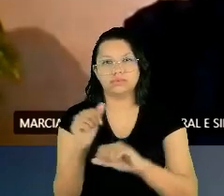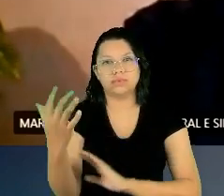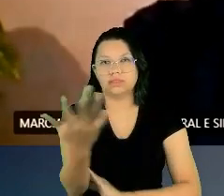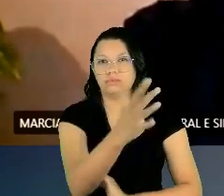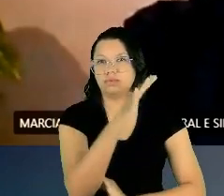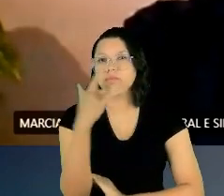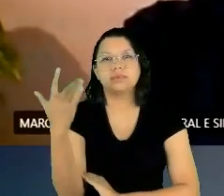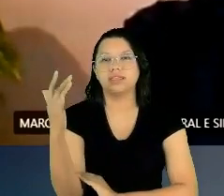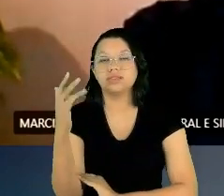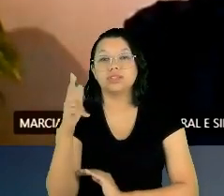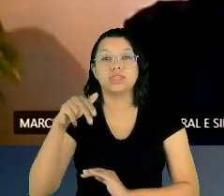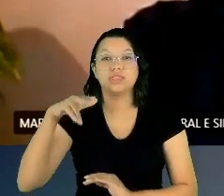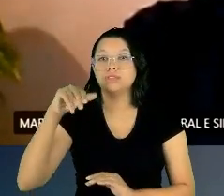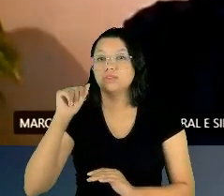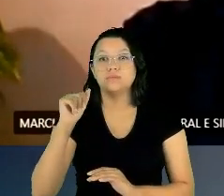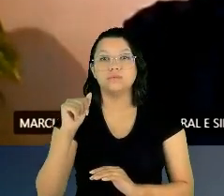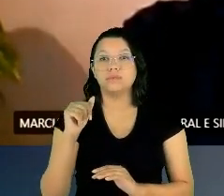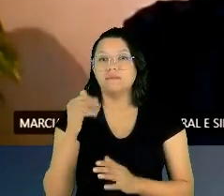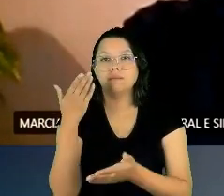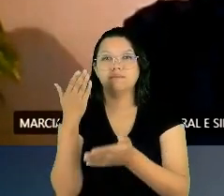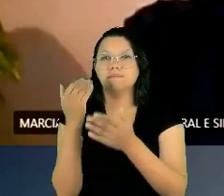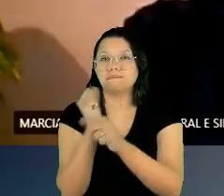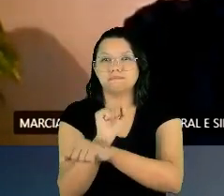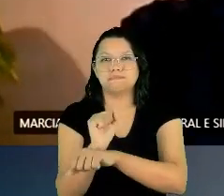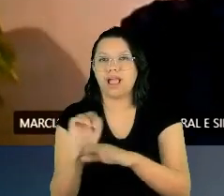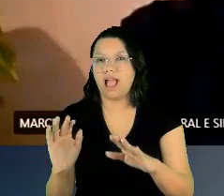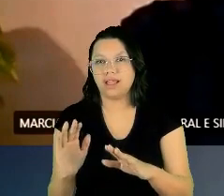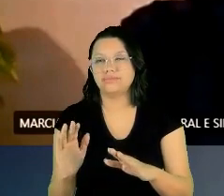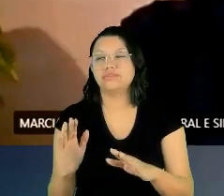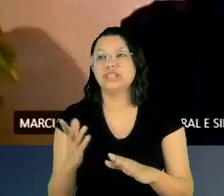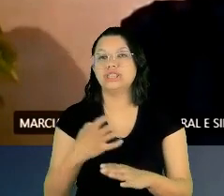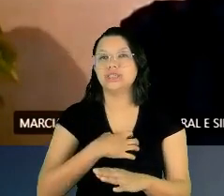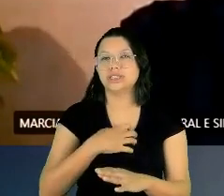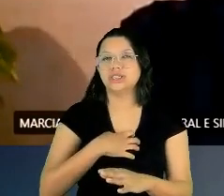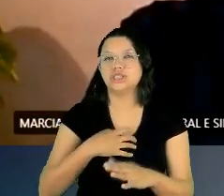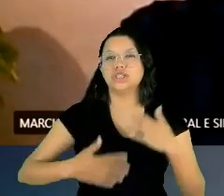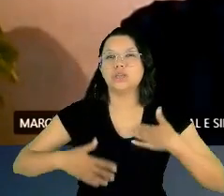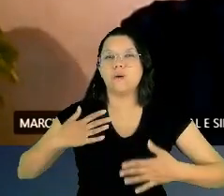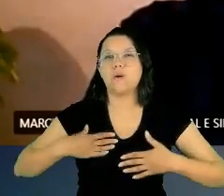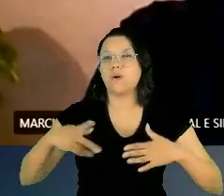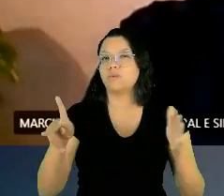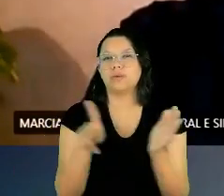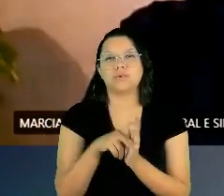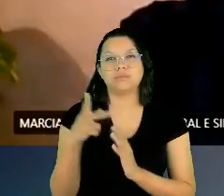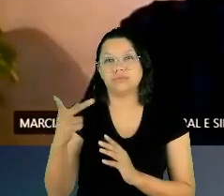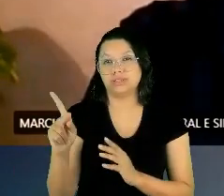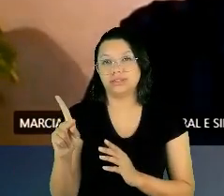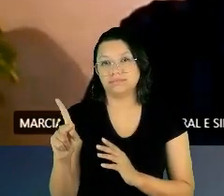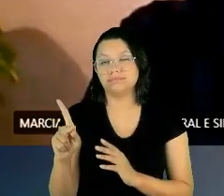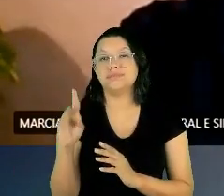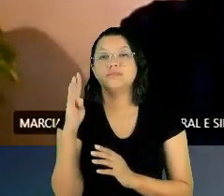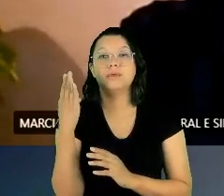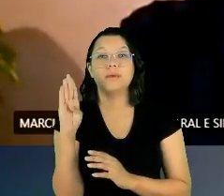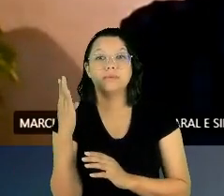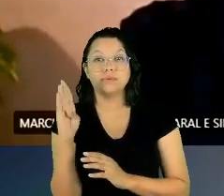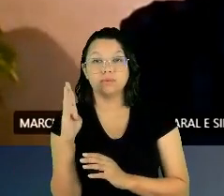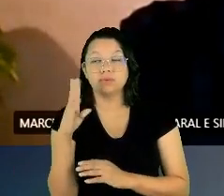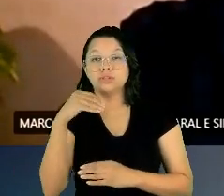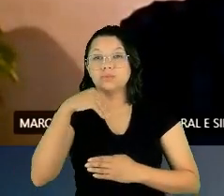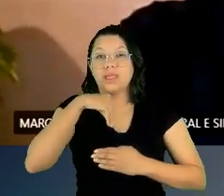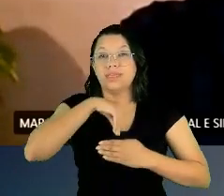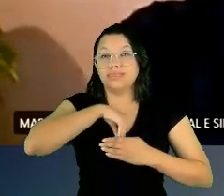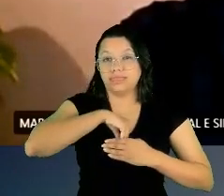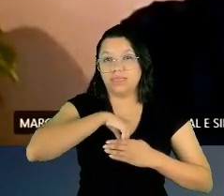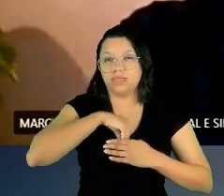for na mudança ambiental, que eles não vão deixar de sentir que aquele corpo não é deles. Porque isso é biológico, isso é